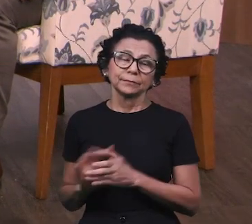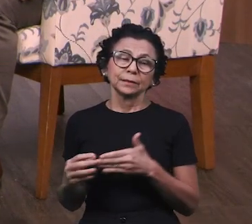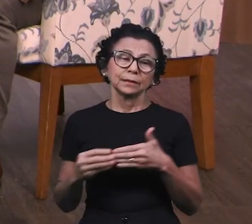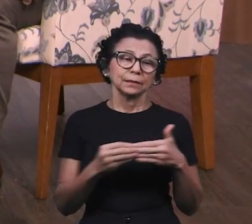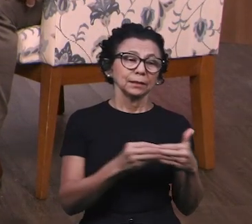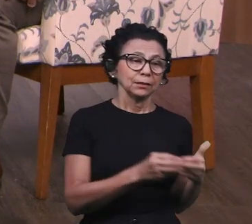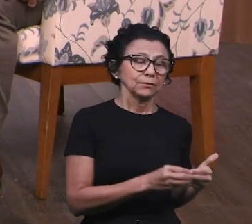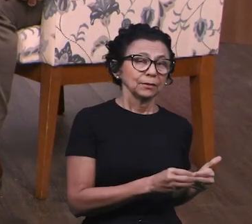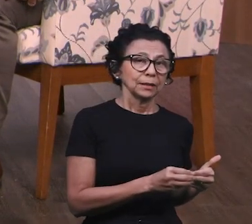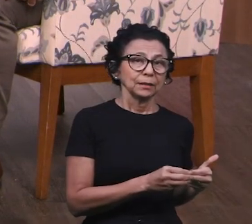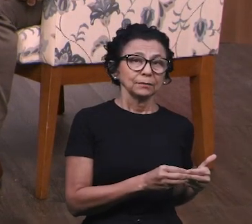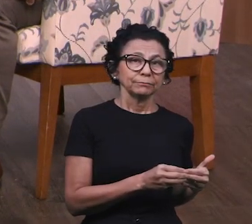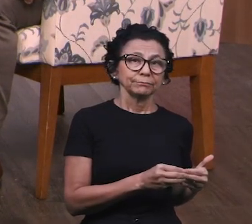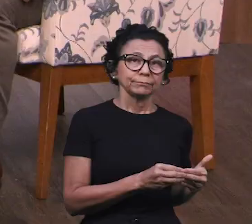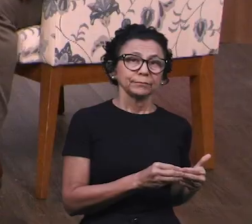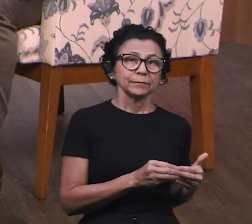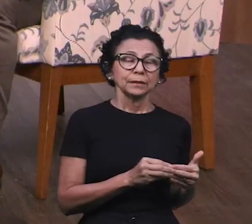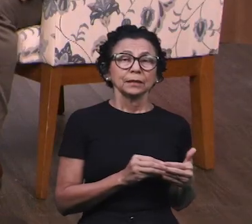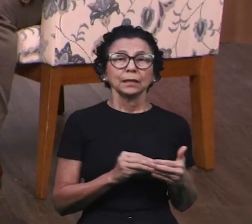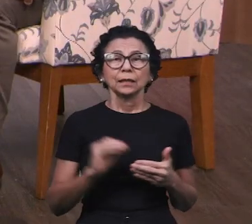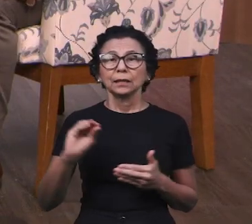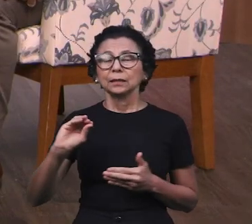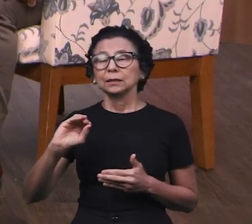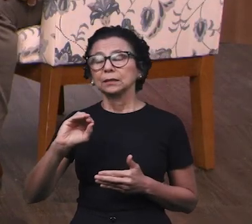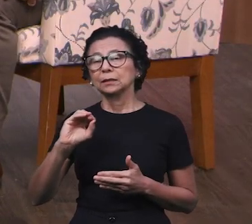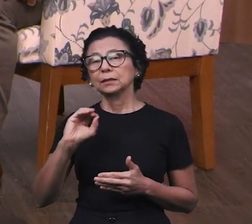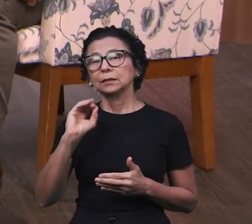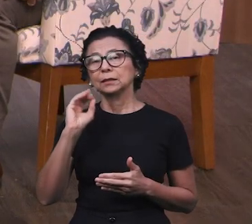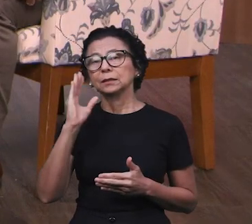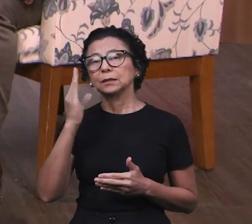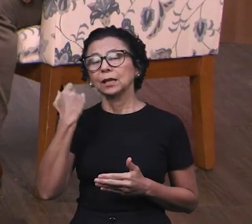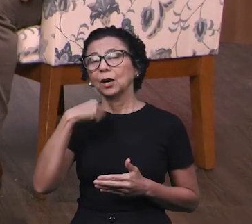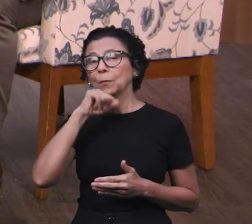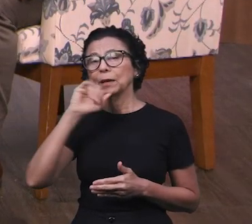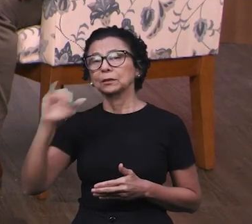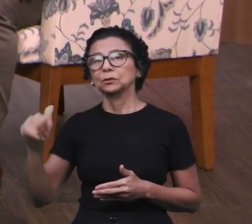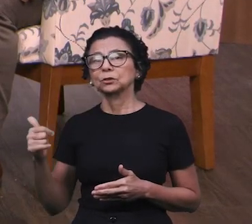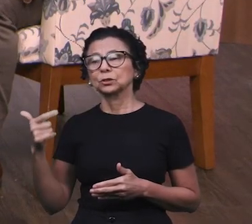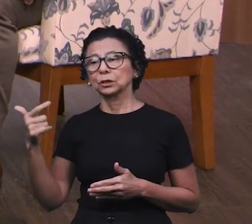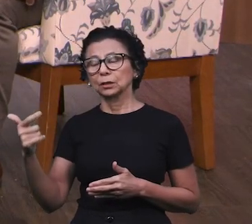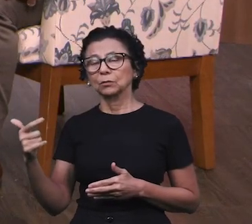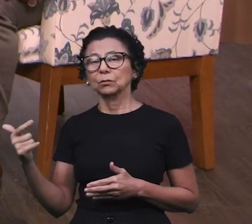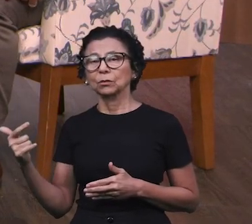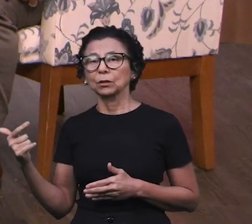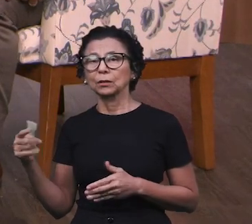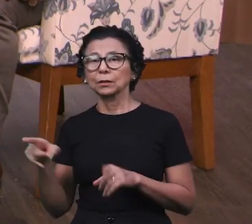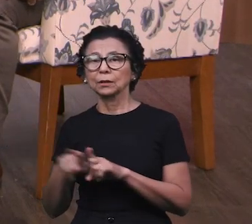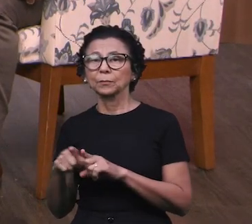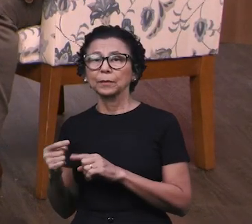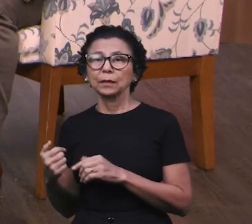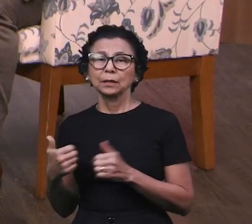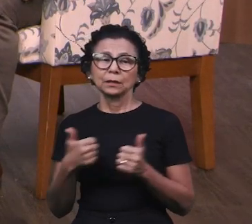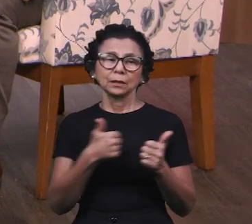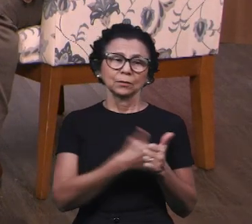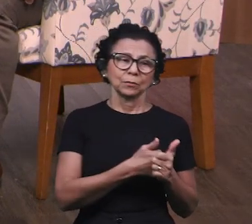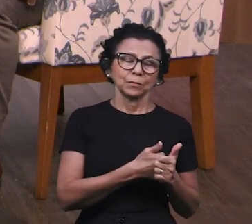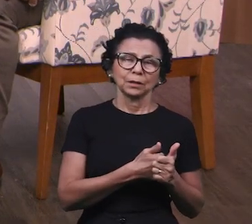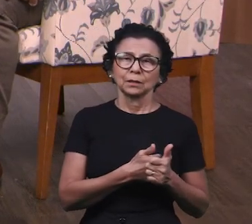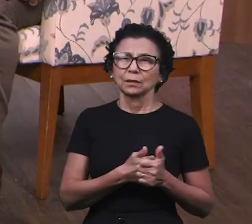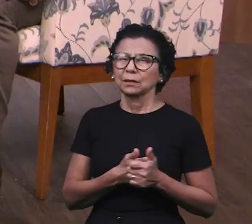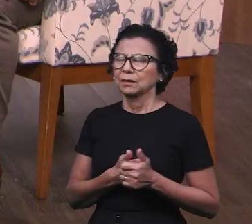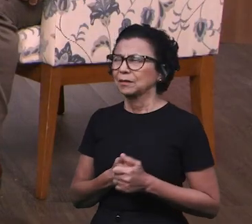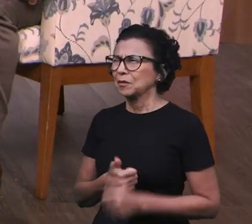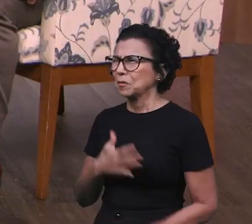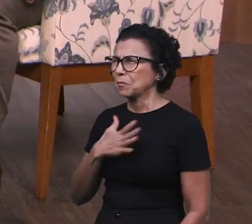vivo, né? E o pai até chora e pergunta para eles, né? Vocês estão